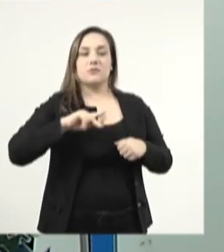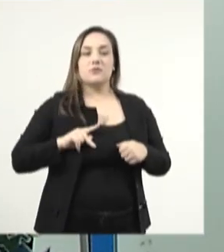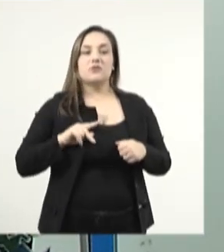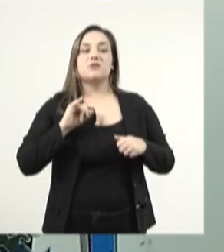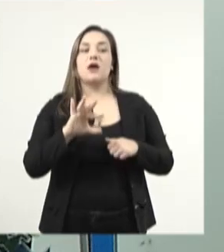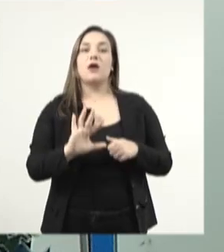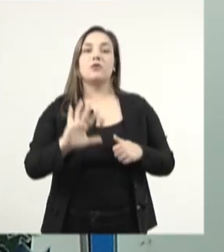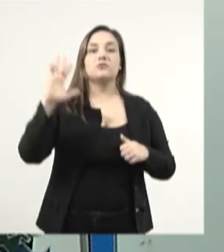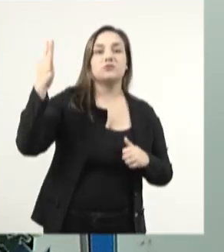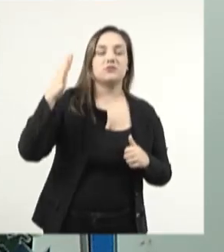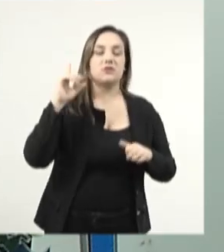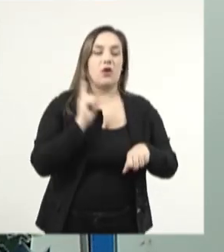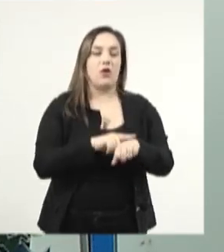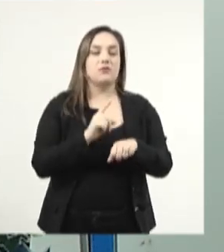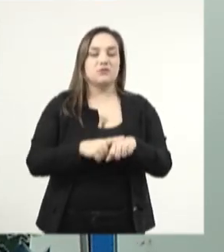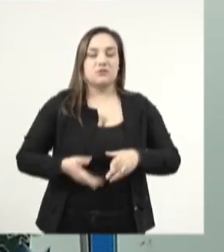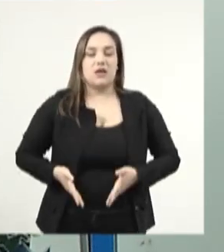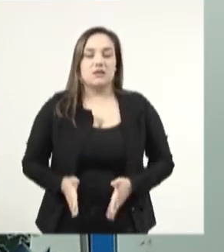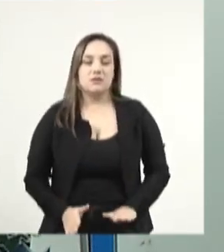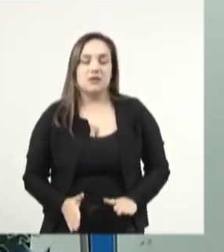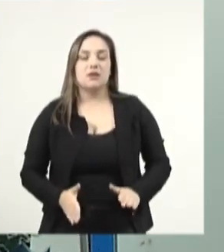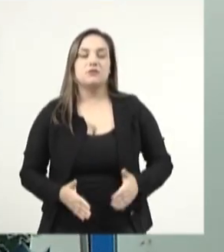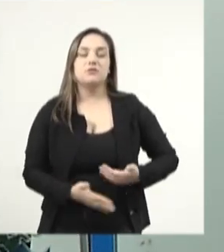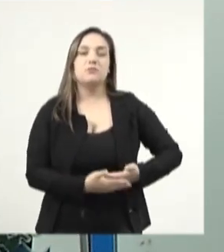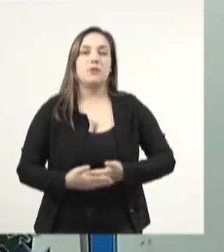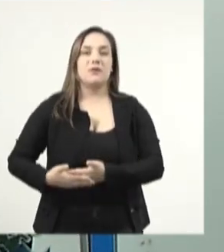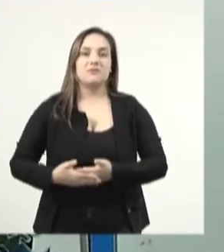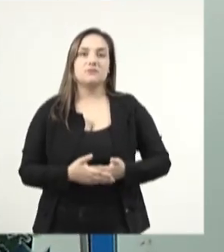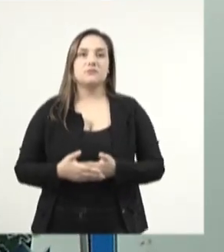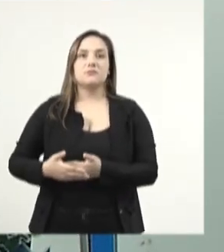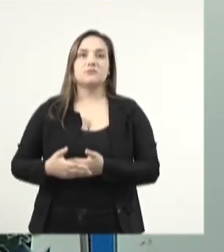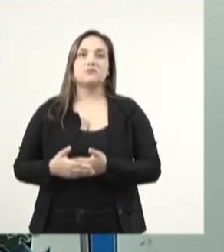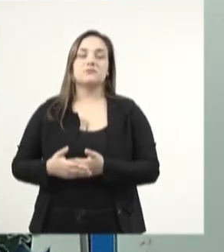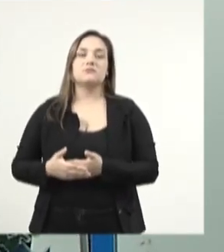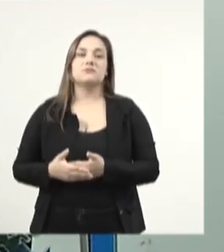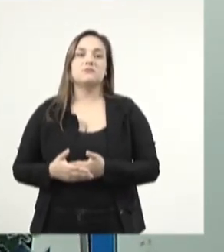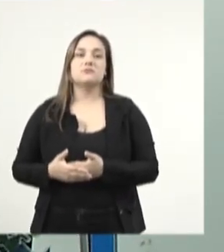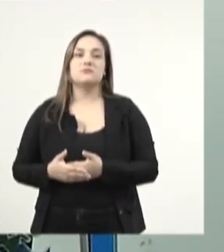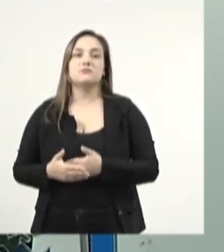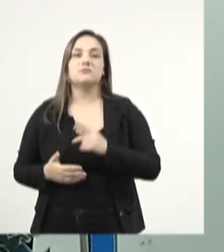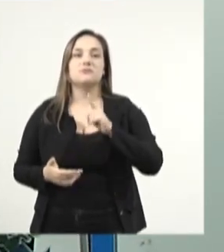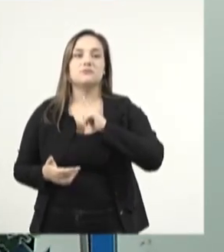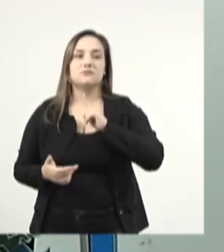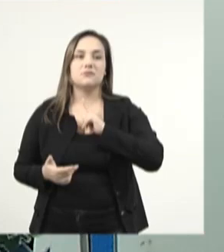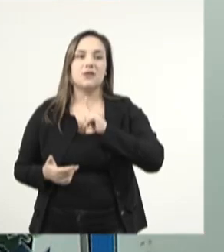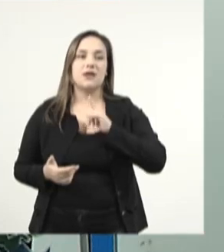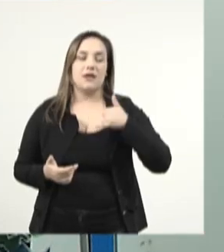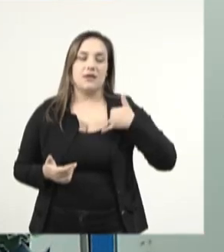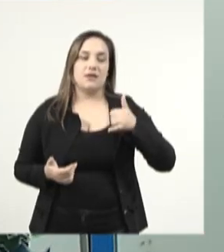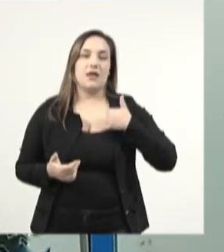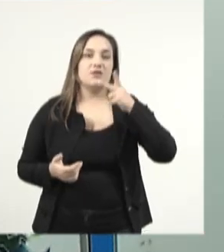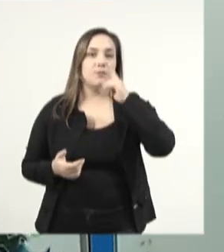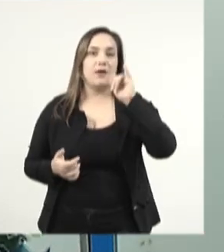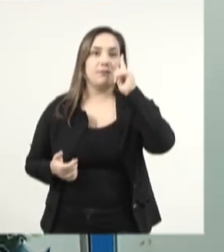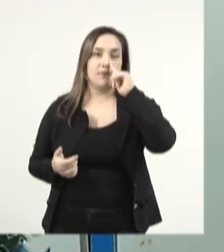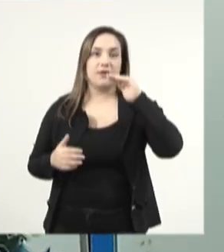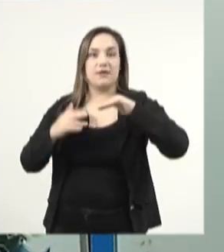Público quando no registro de nascimento de crianças constarem pais com menos de 14 anos de idade.